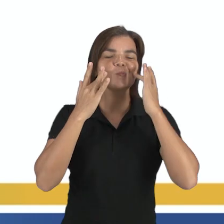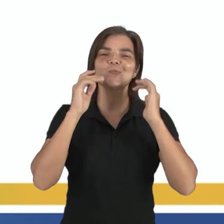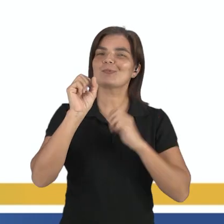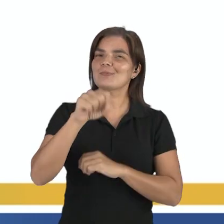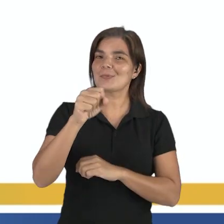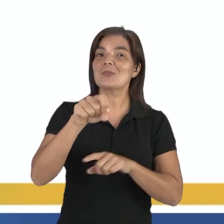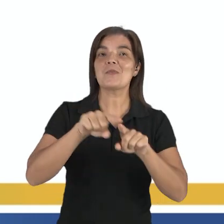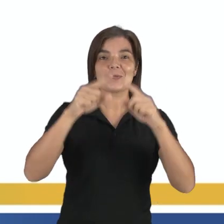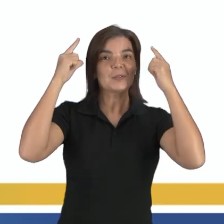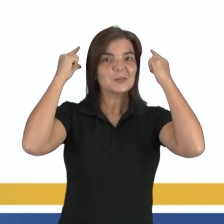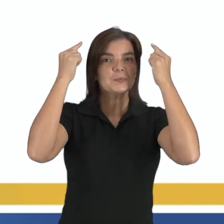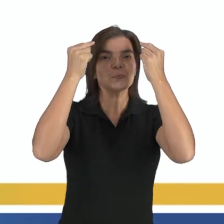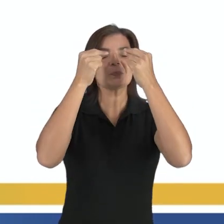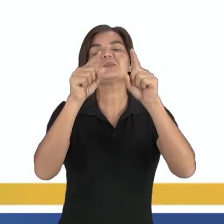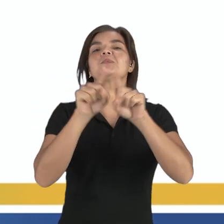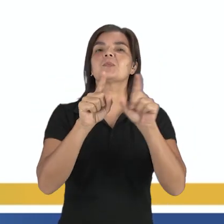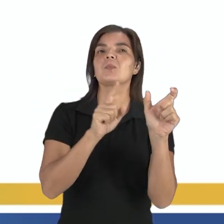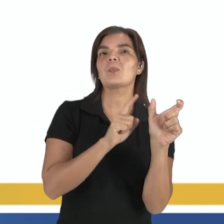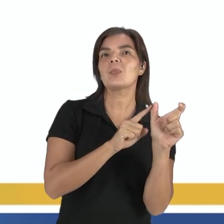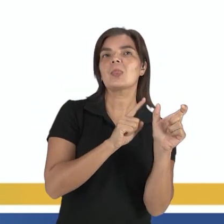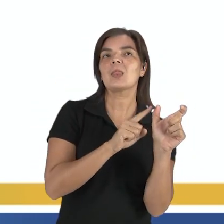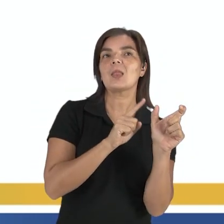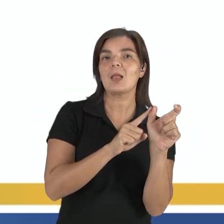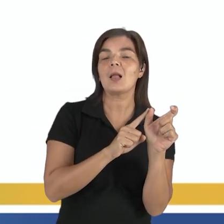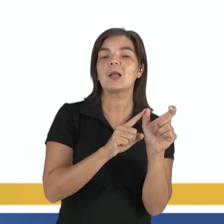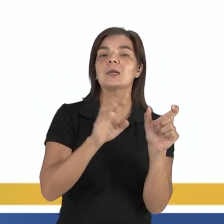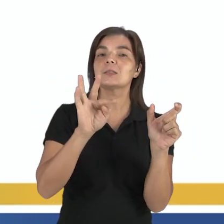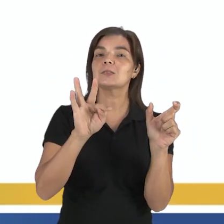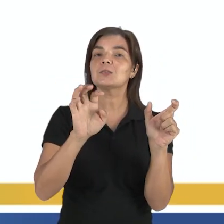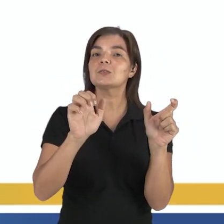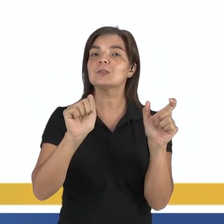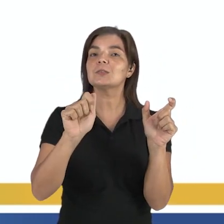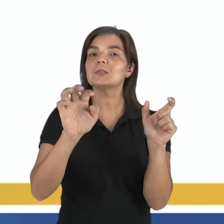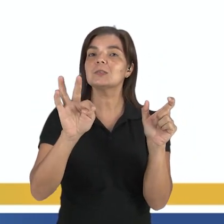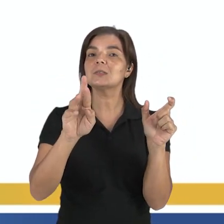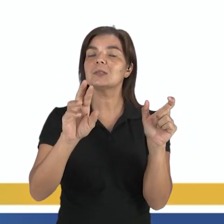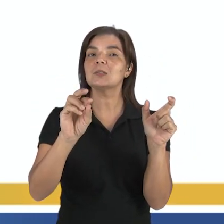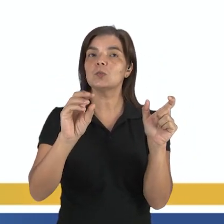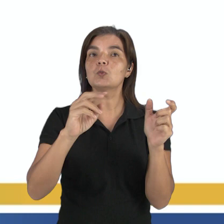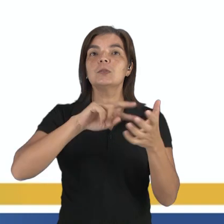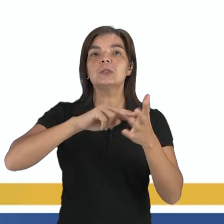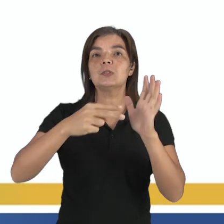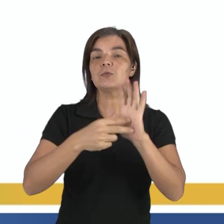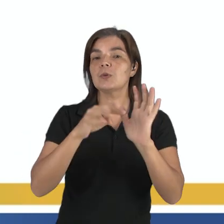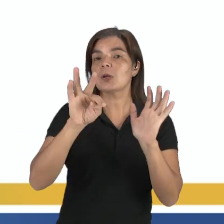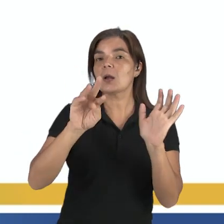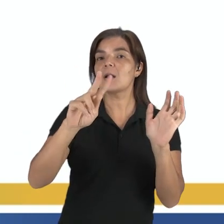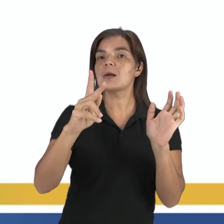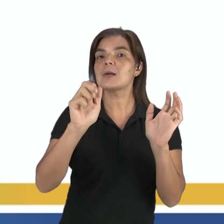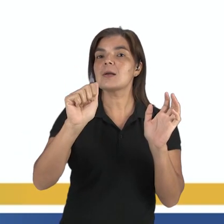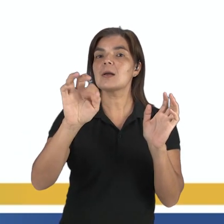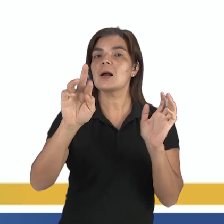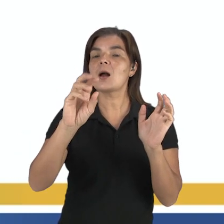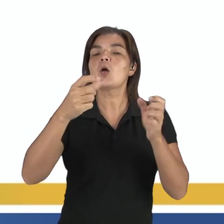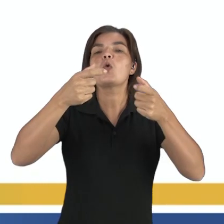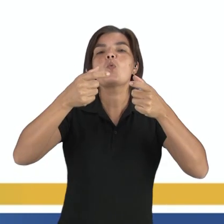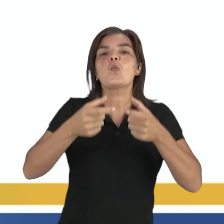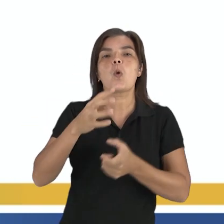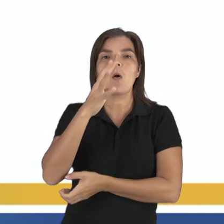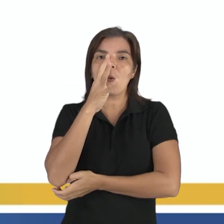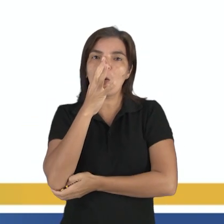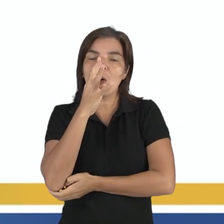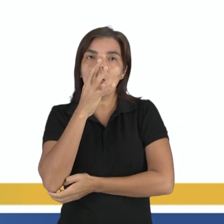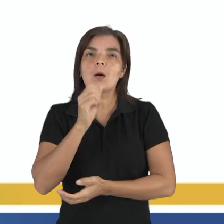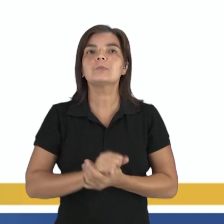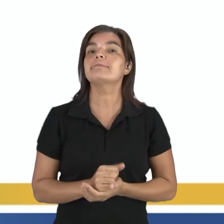sim, vem dos gregos. E a palavra teatro, gente, significa teatron, lugar onde se